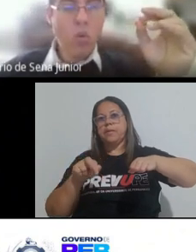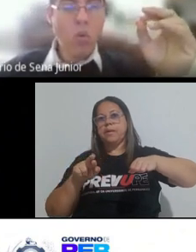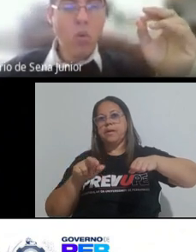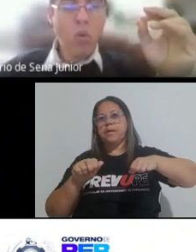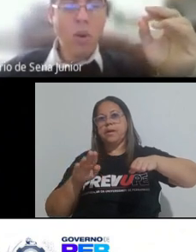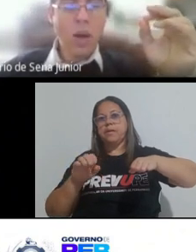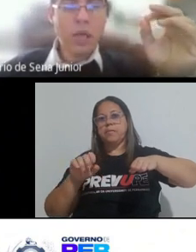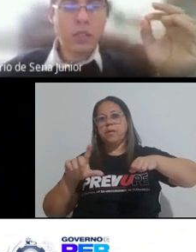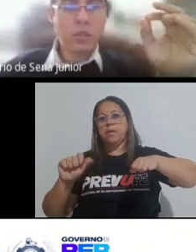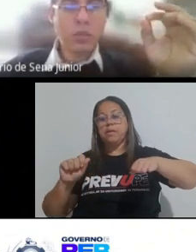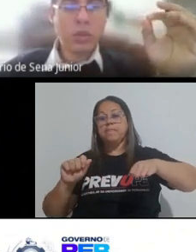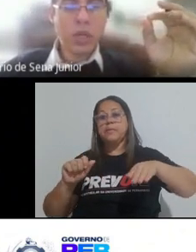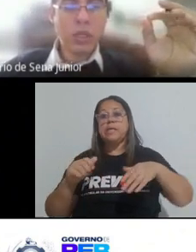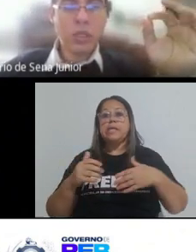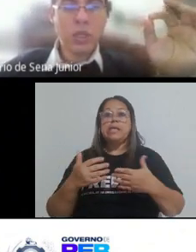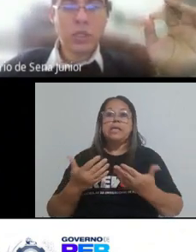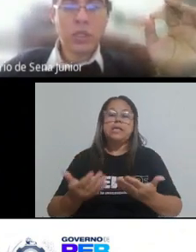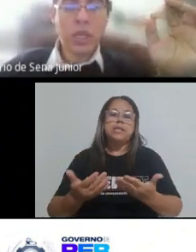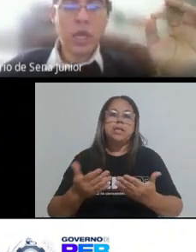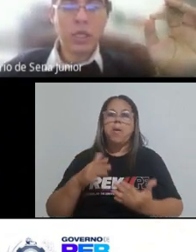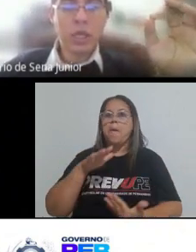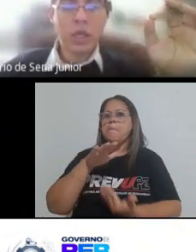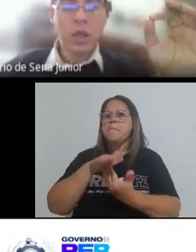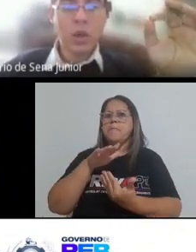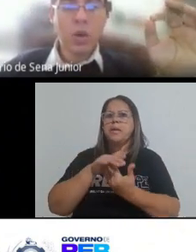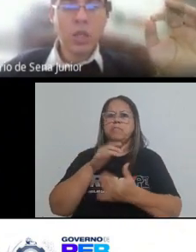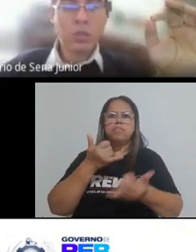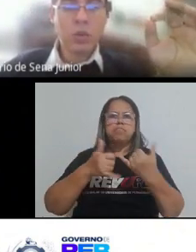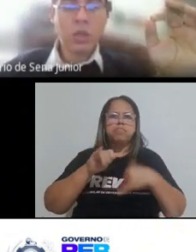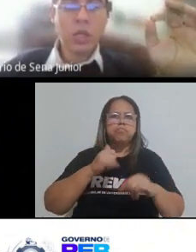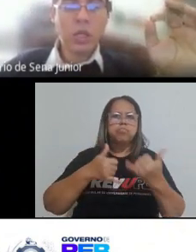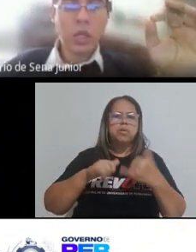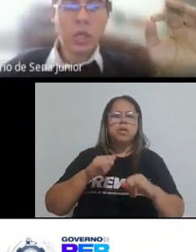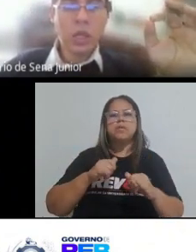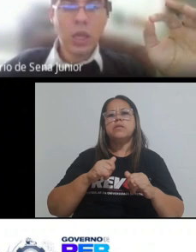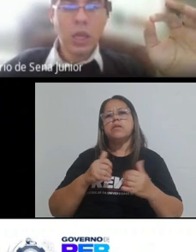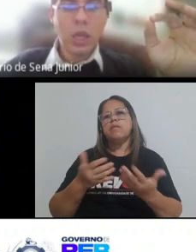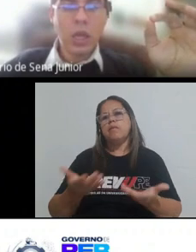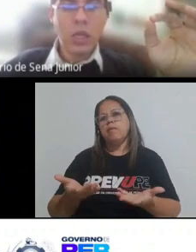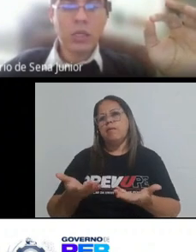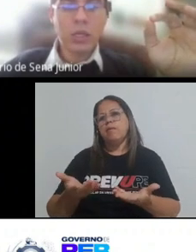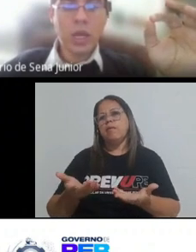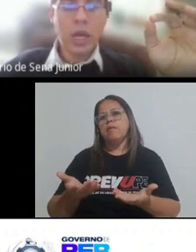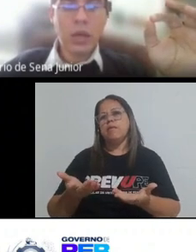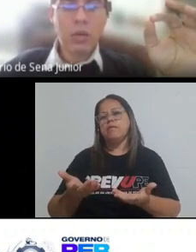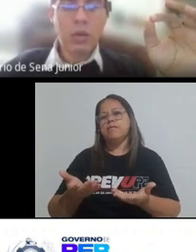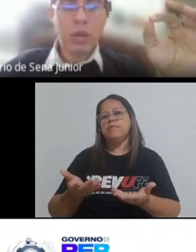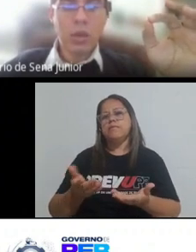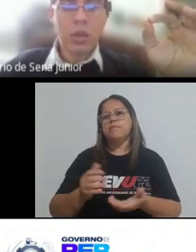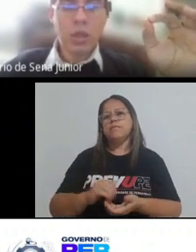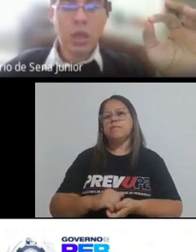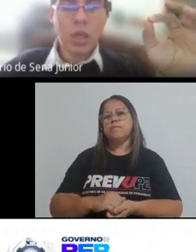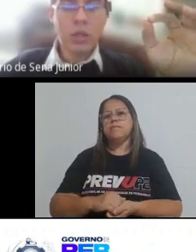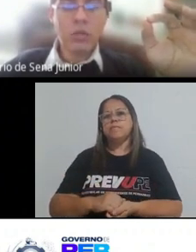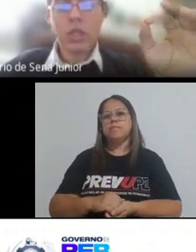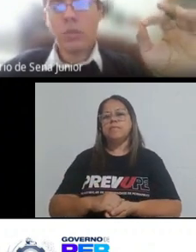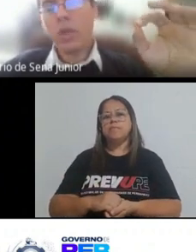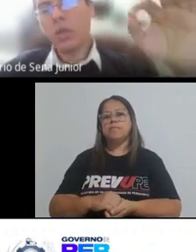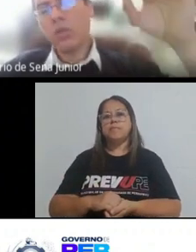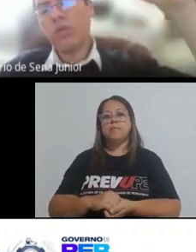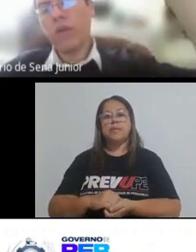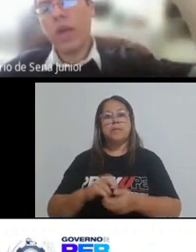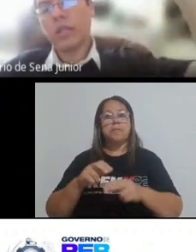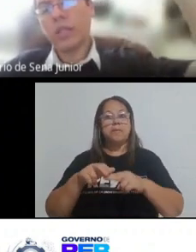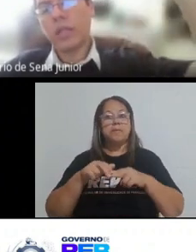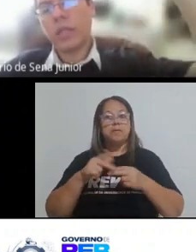o máximo da energia cinética corresponde se dá justamente